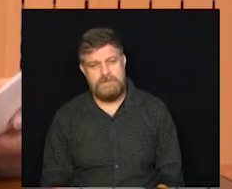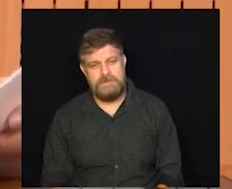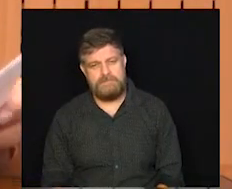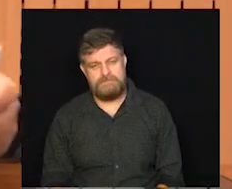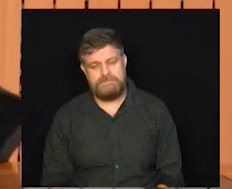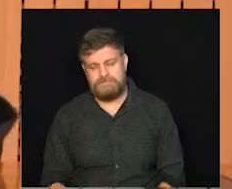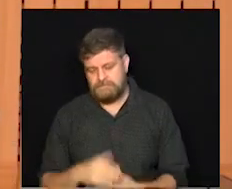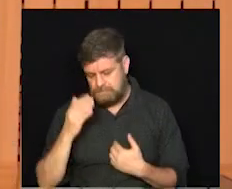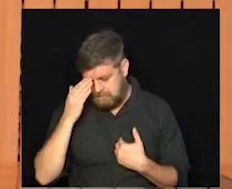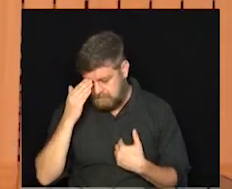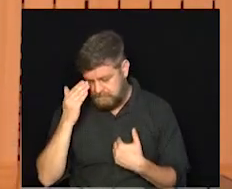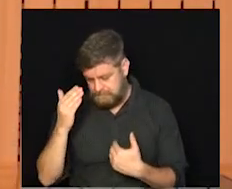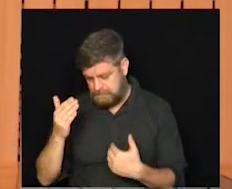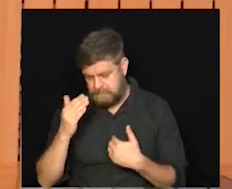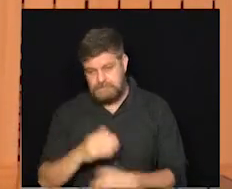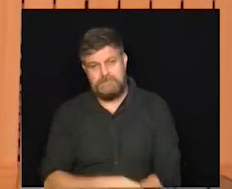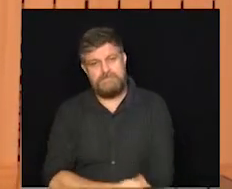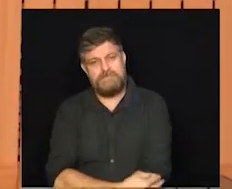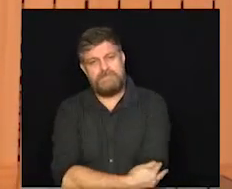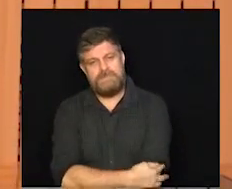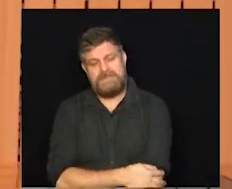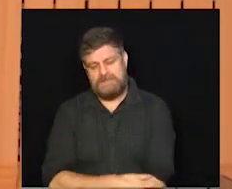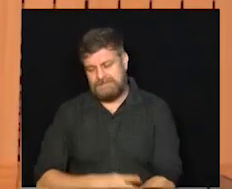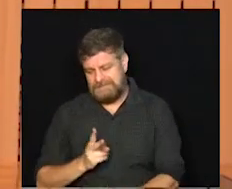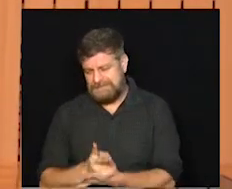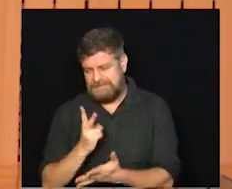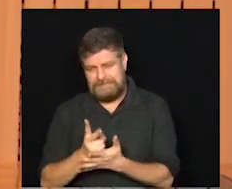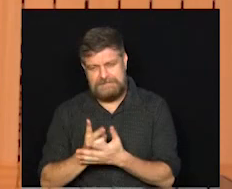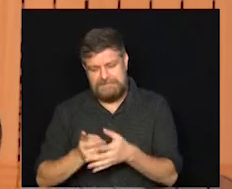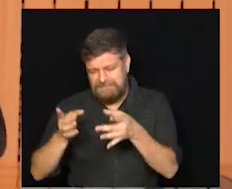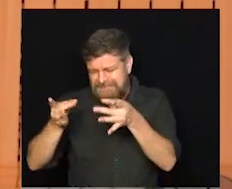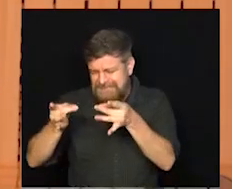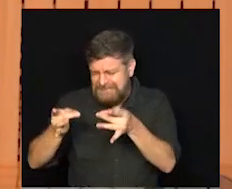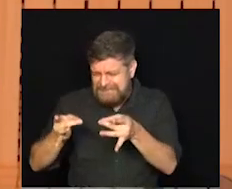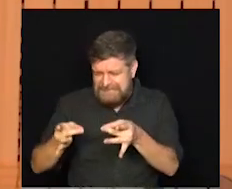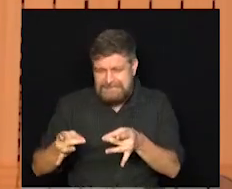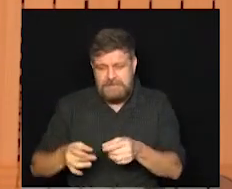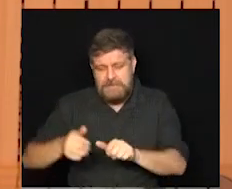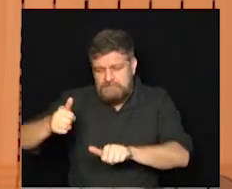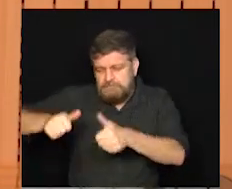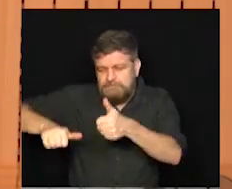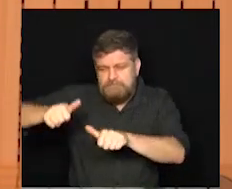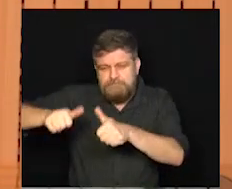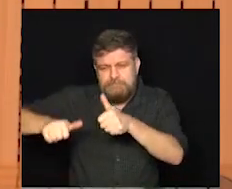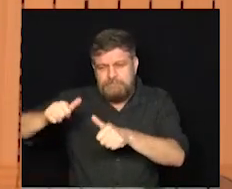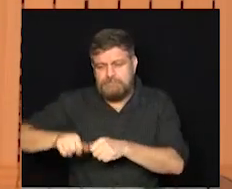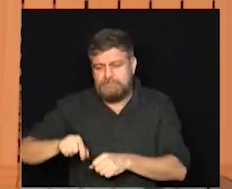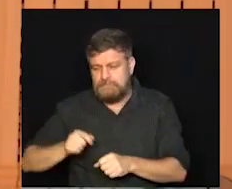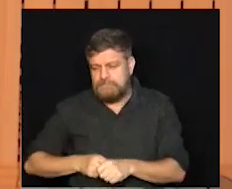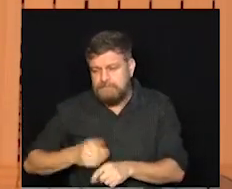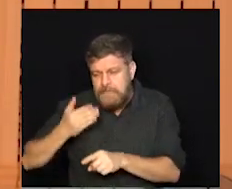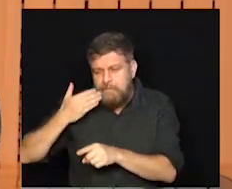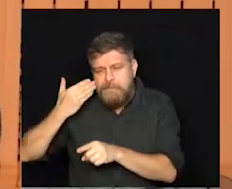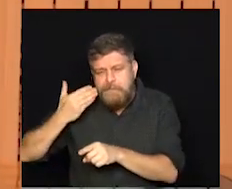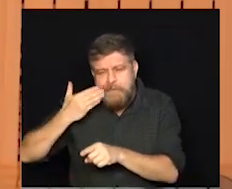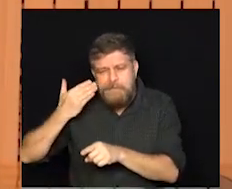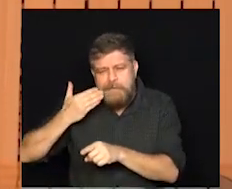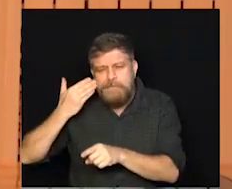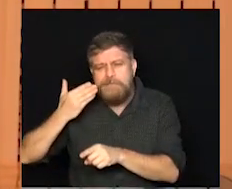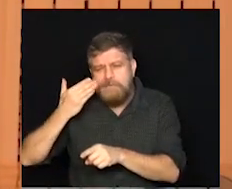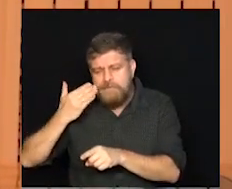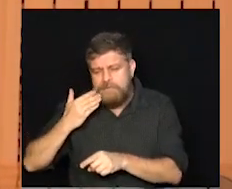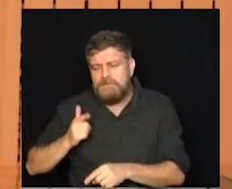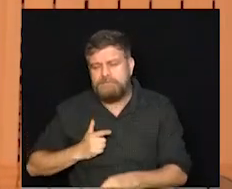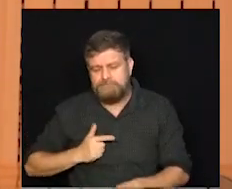Muito obrigado, vereador Paulo Búfalo, sempre preciso em suas análises e captando, de fato, aí a